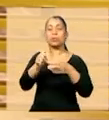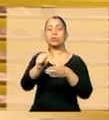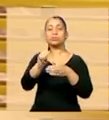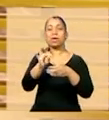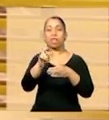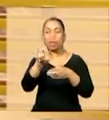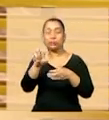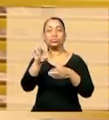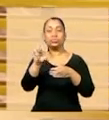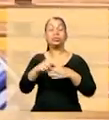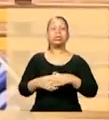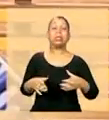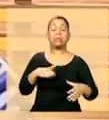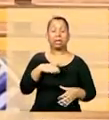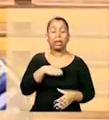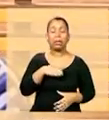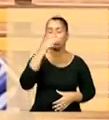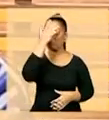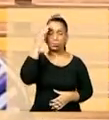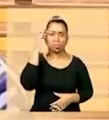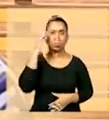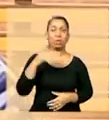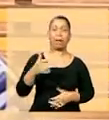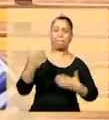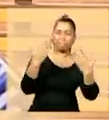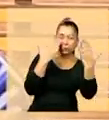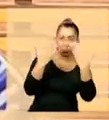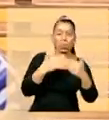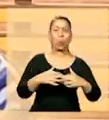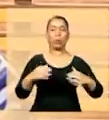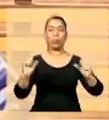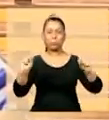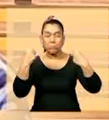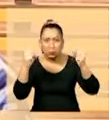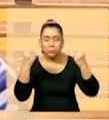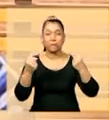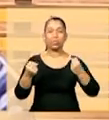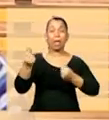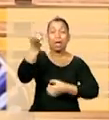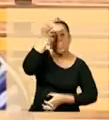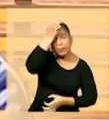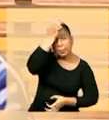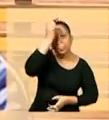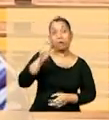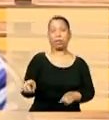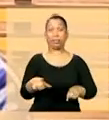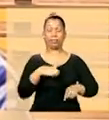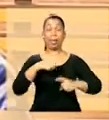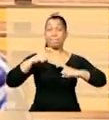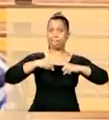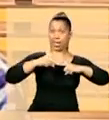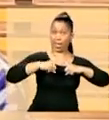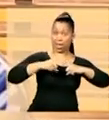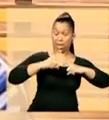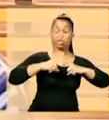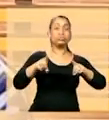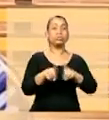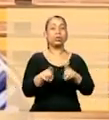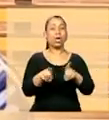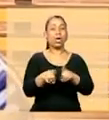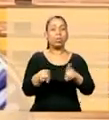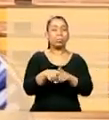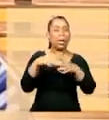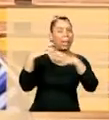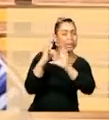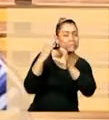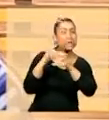compõem a equipe do Sereste? Nós temos uma equipe multiprofissional, é composta por psicólogo, fisioterapeuta, enfermeiras, temos o médico do